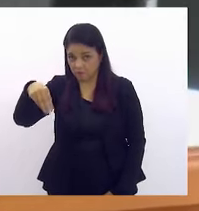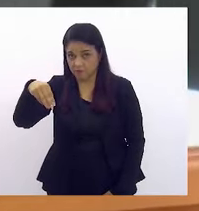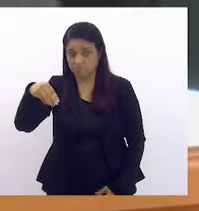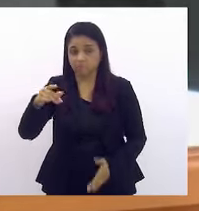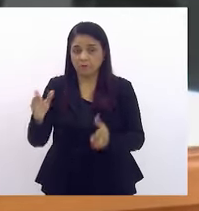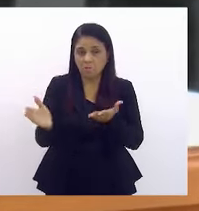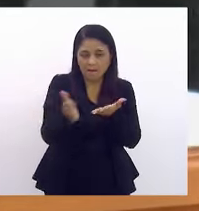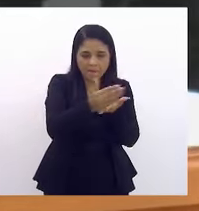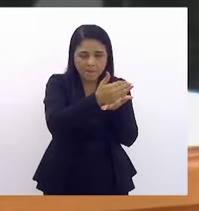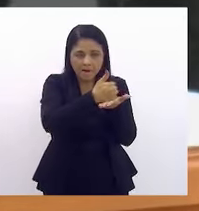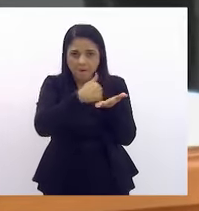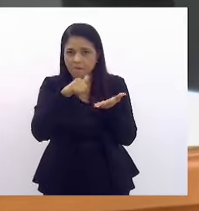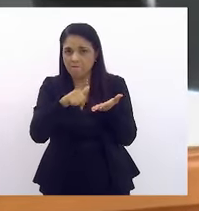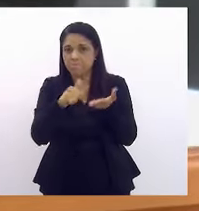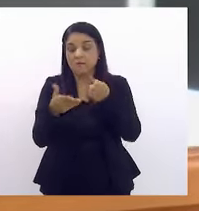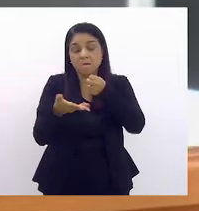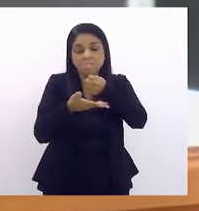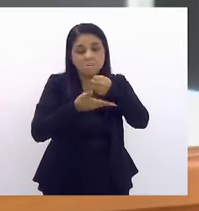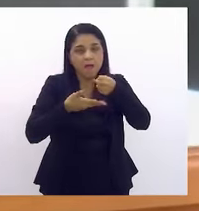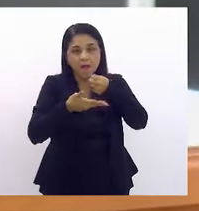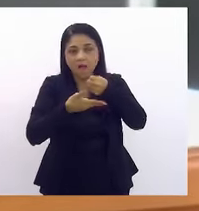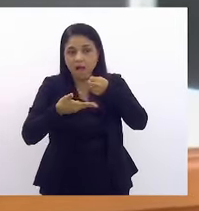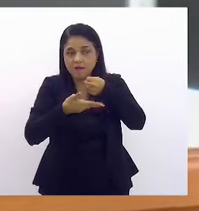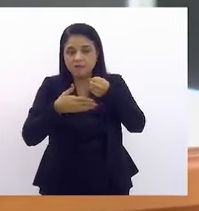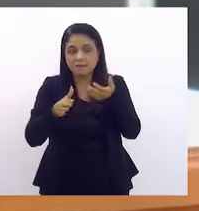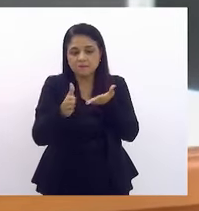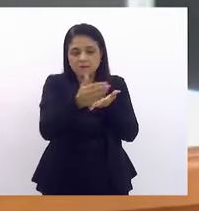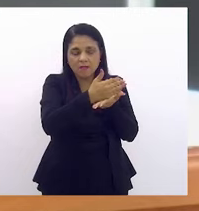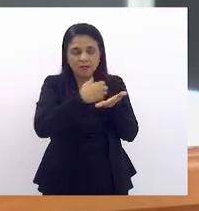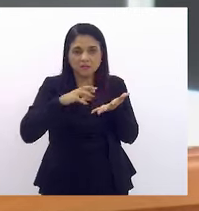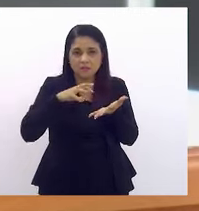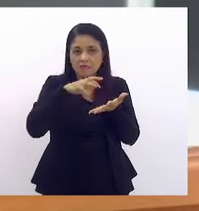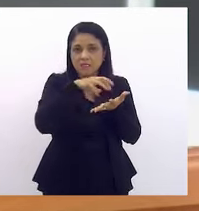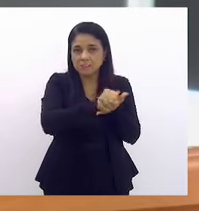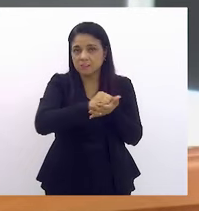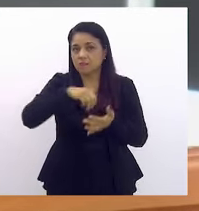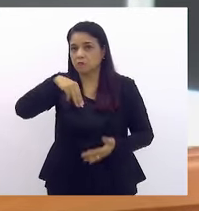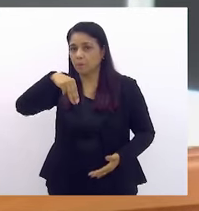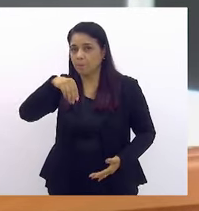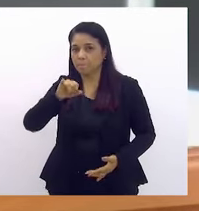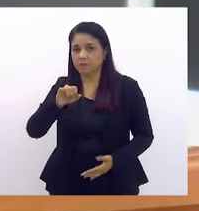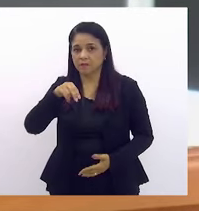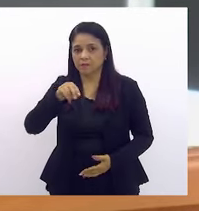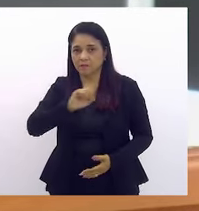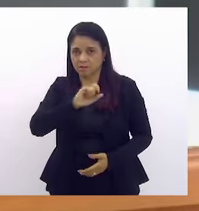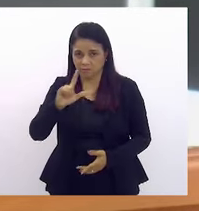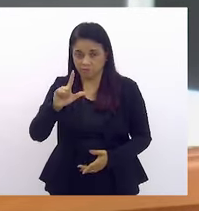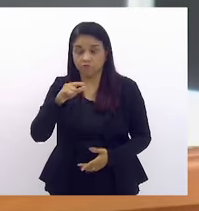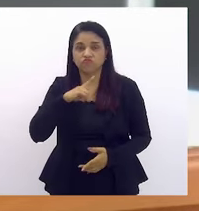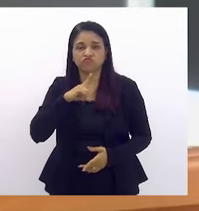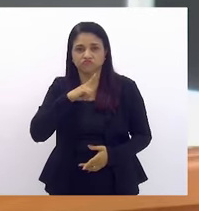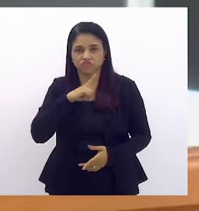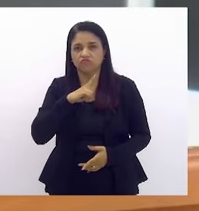com base nos dados do registro mineral, a gente tem,